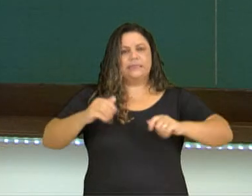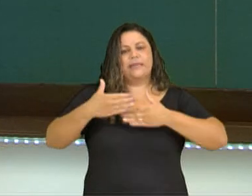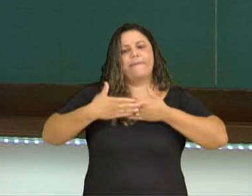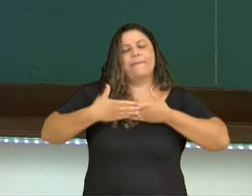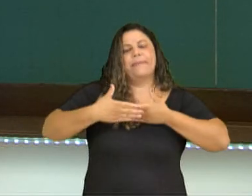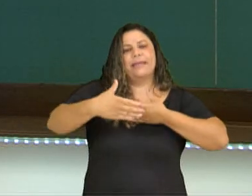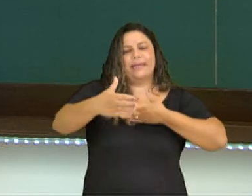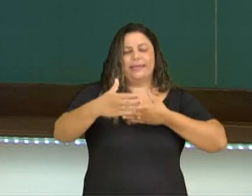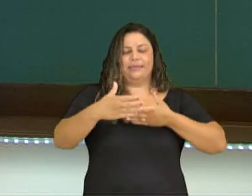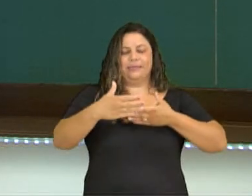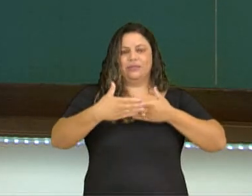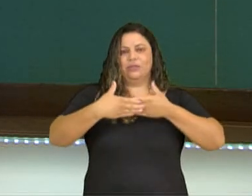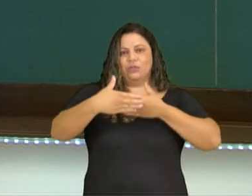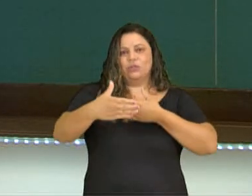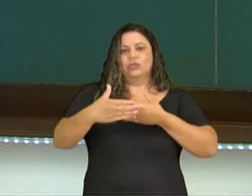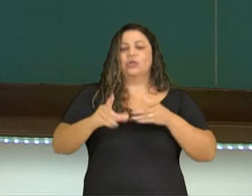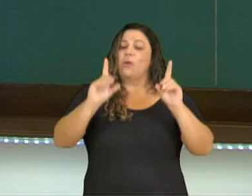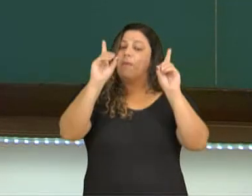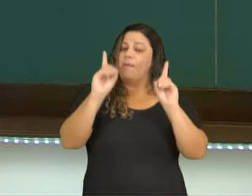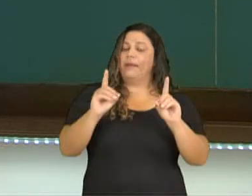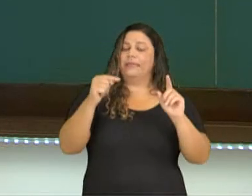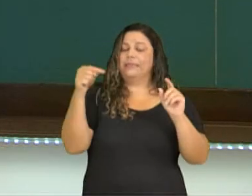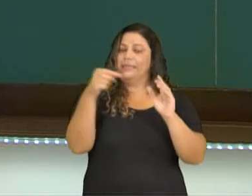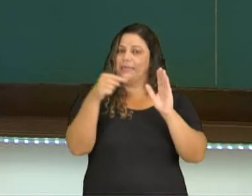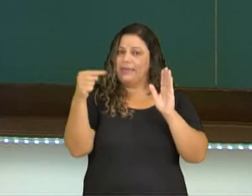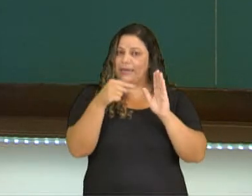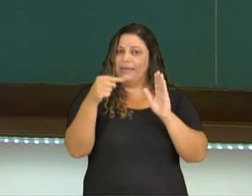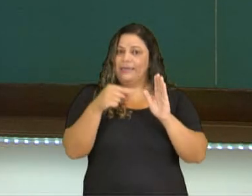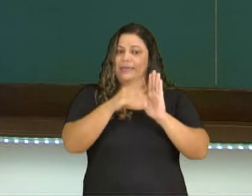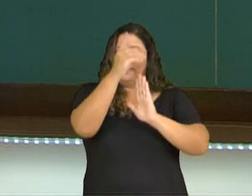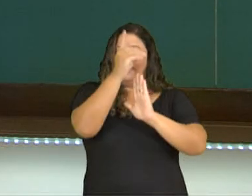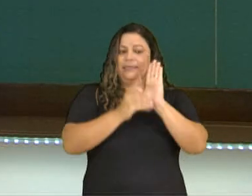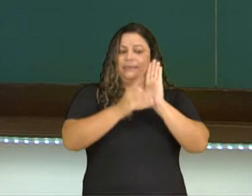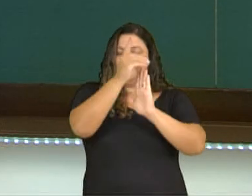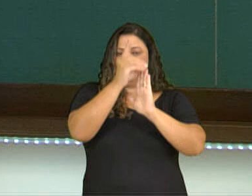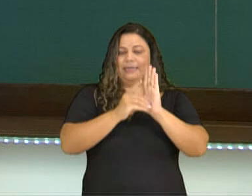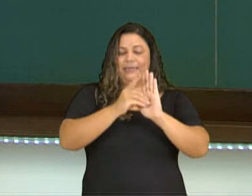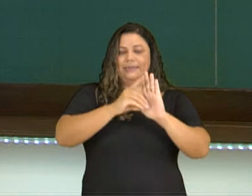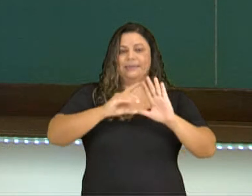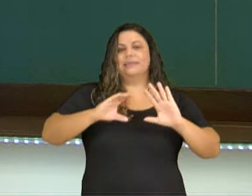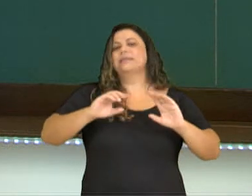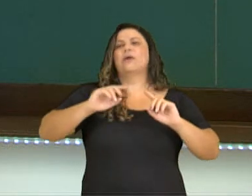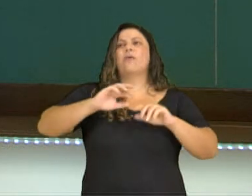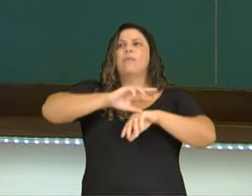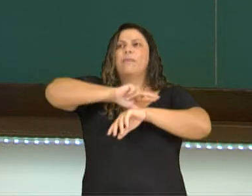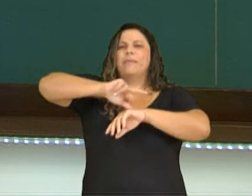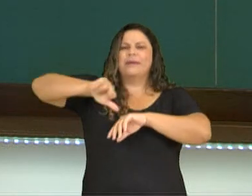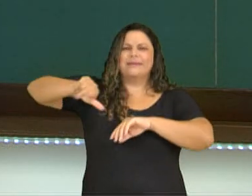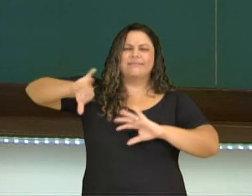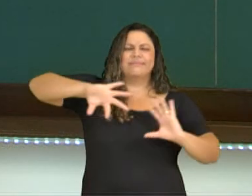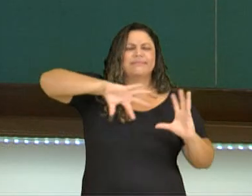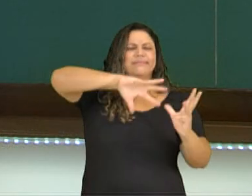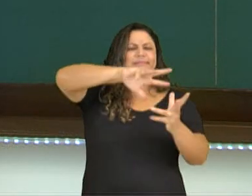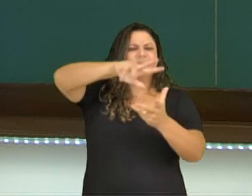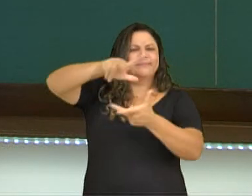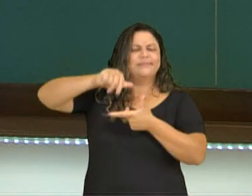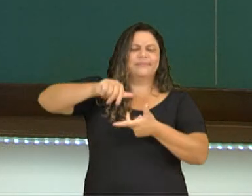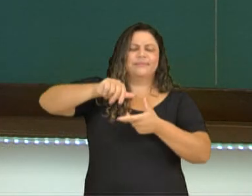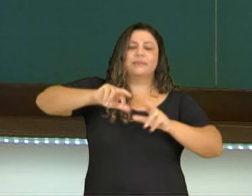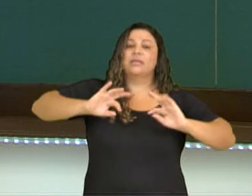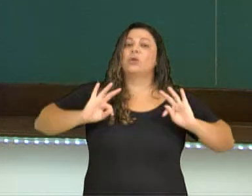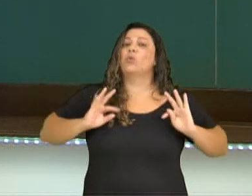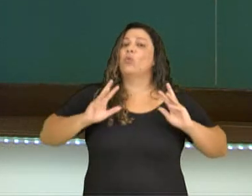da elaboração de uma declaração universal, ou seja, se aplica a todos os países, né? Todos os países aí do planeta Terra